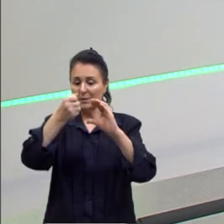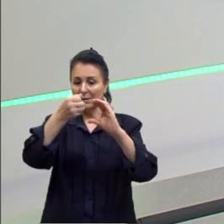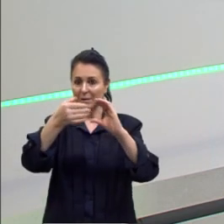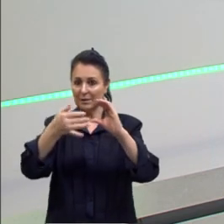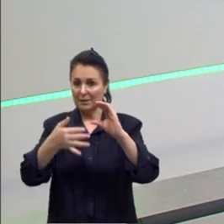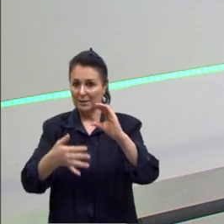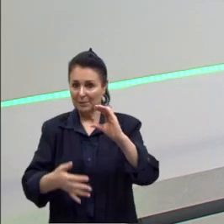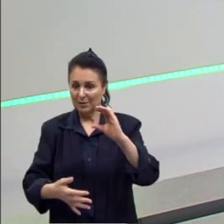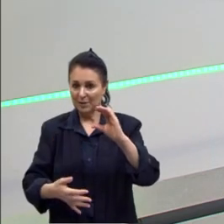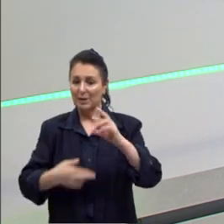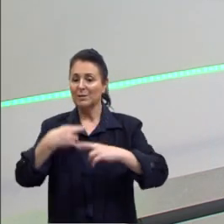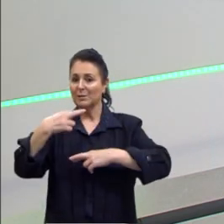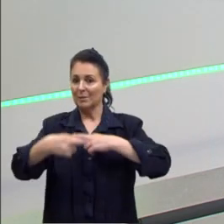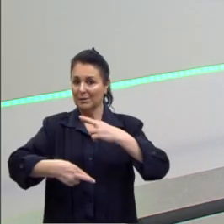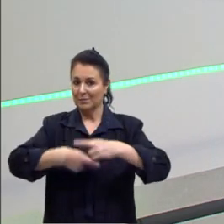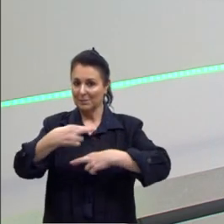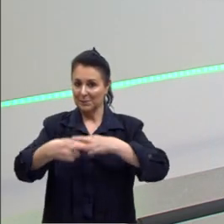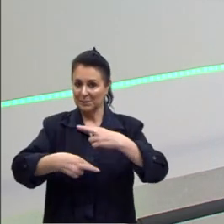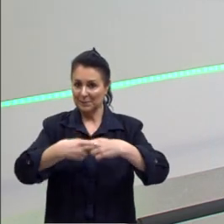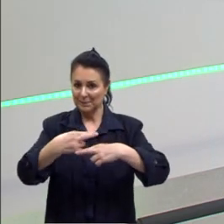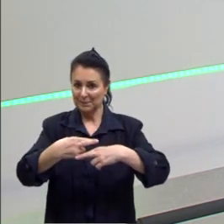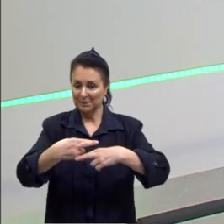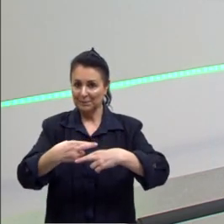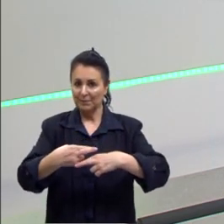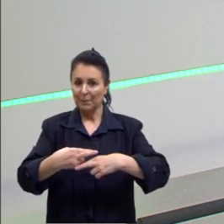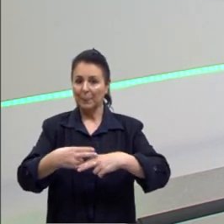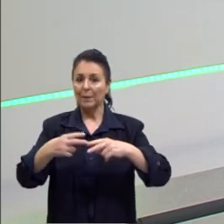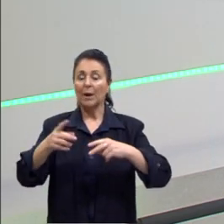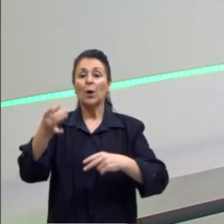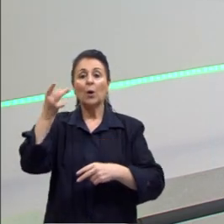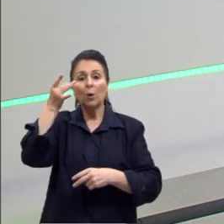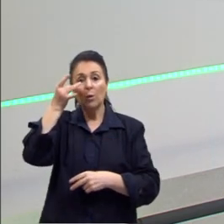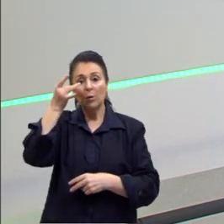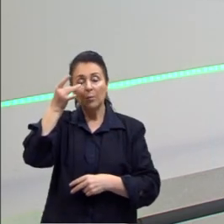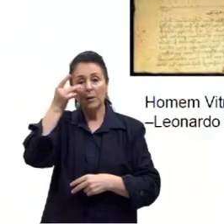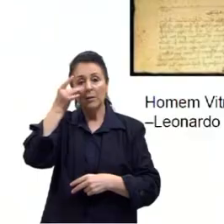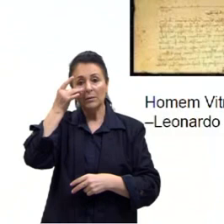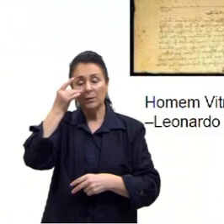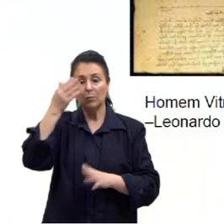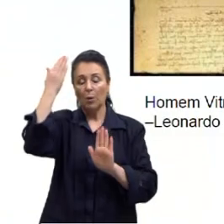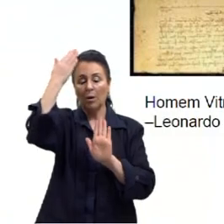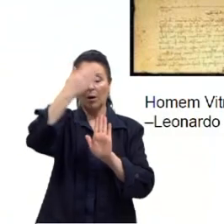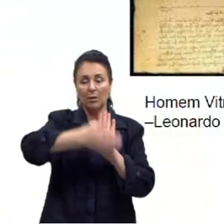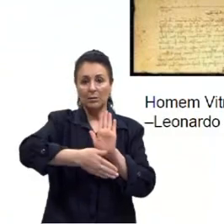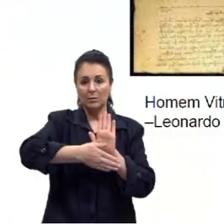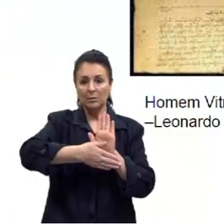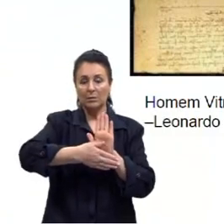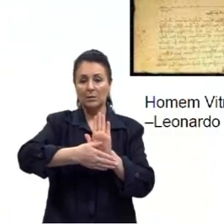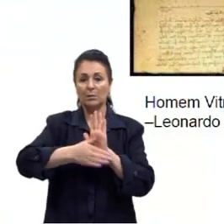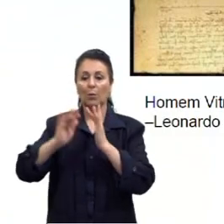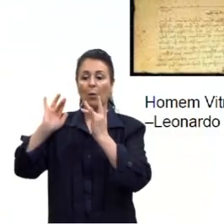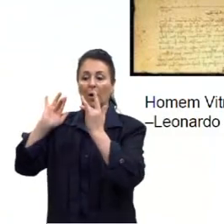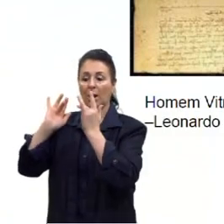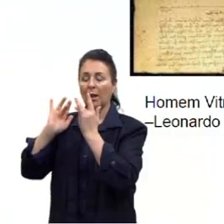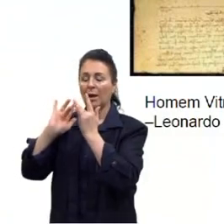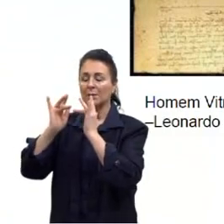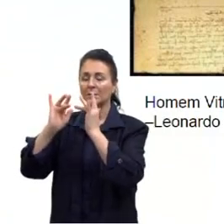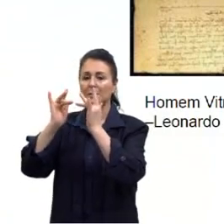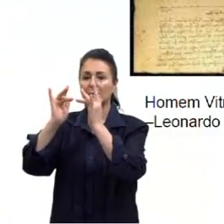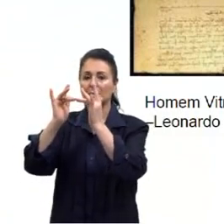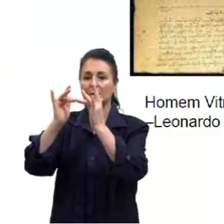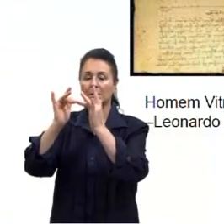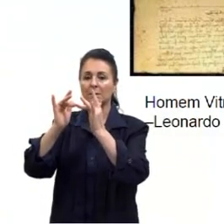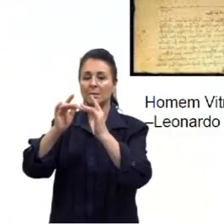características do renascimento humanismo racionalismo classicismo